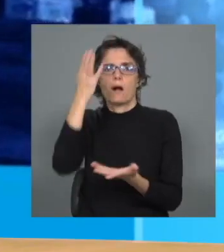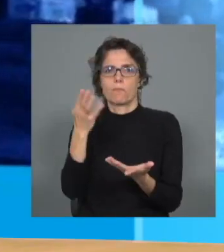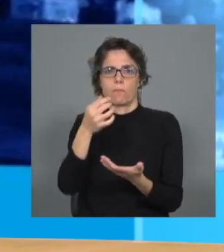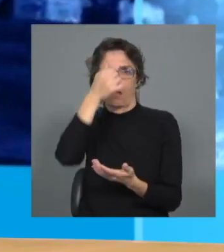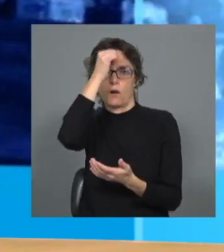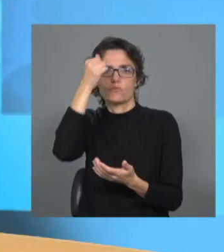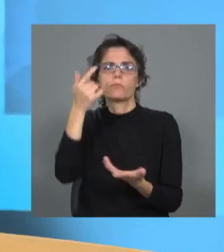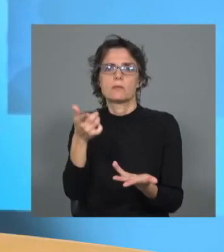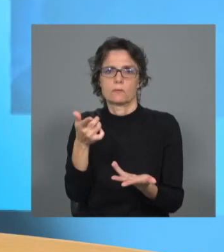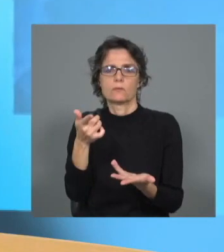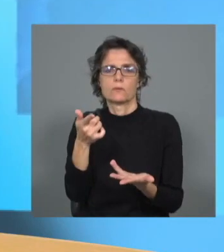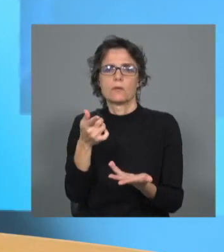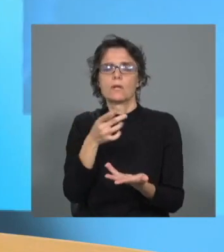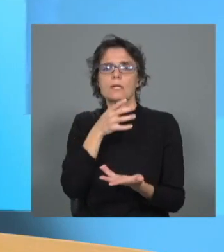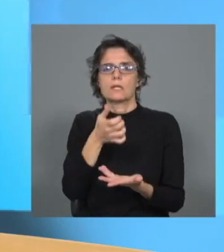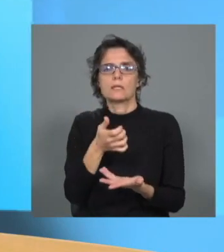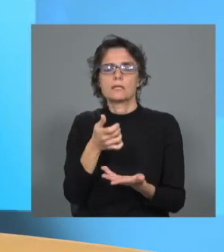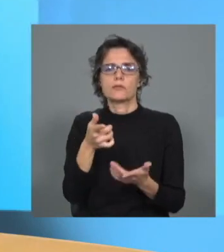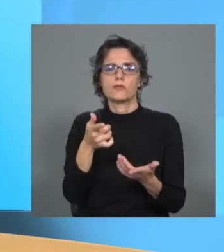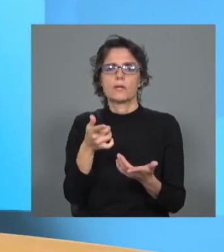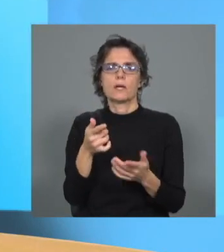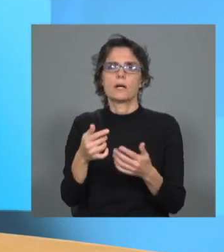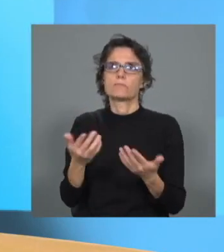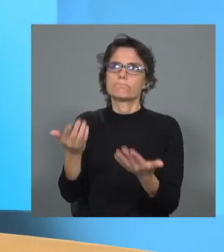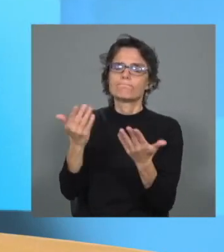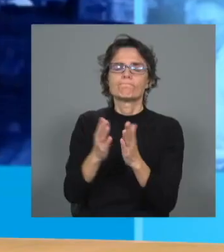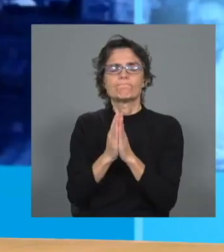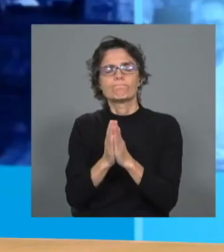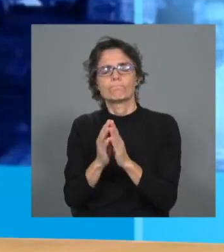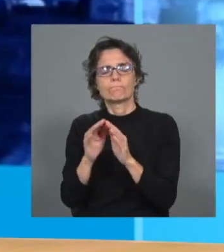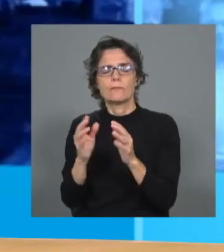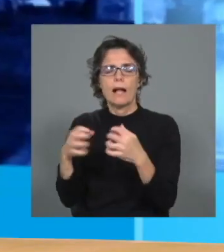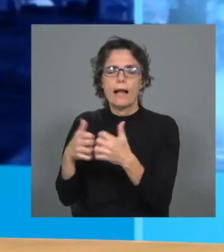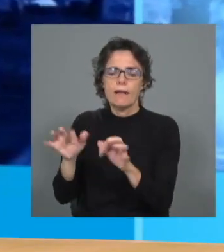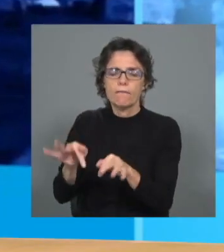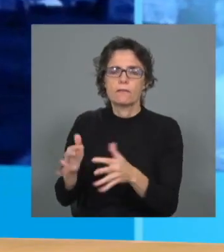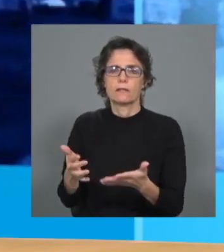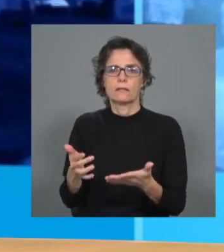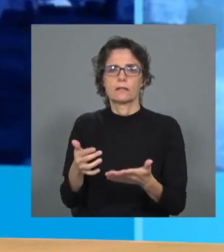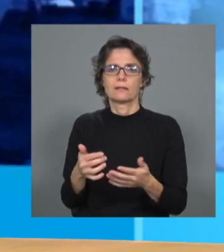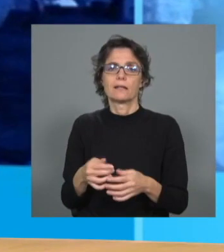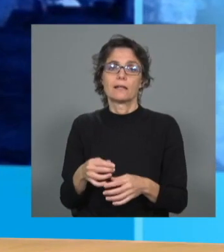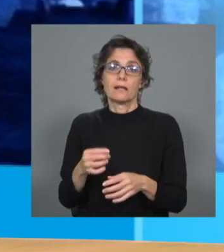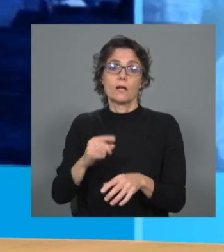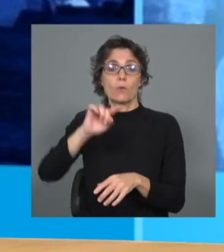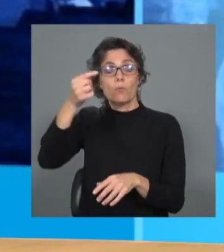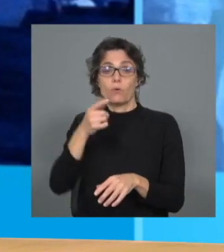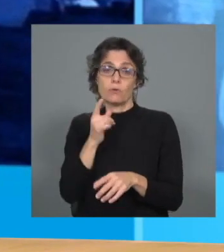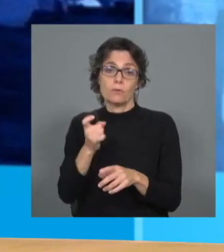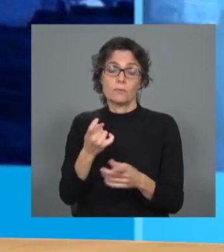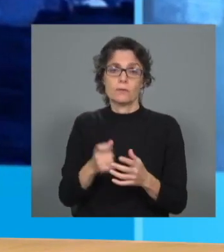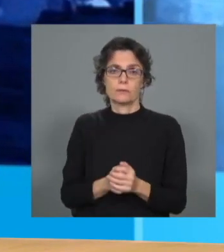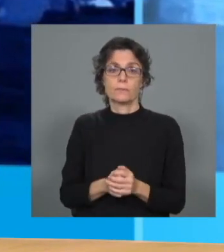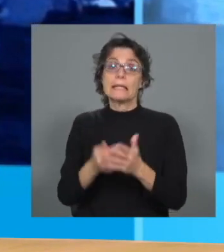A apelar pelo fim da guerra, seria de replicar também por mais líderes religiosos. Voltando à ideia do puzzle. Em 2019, como tu